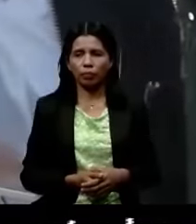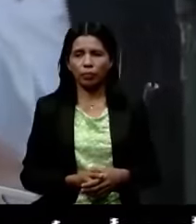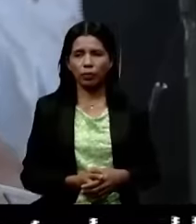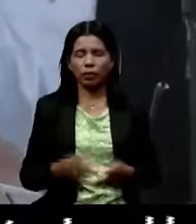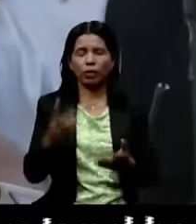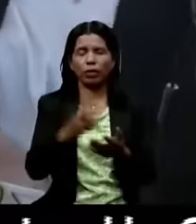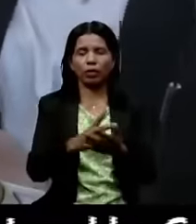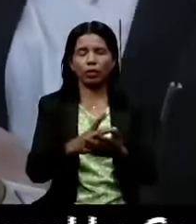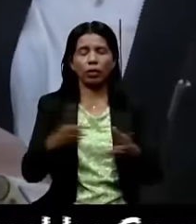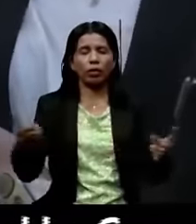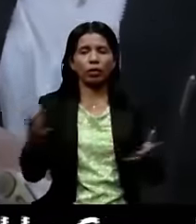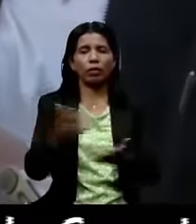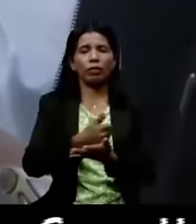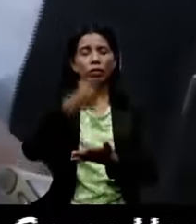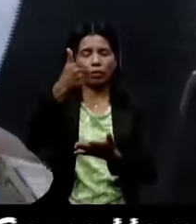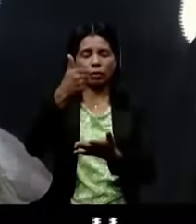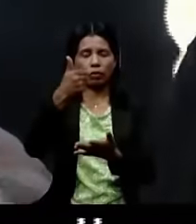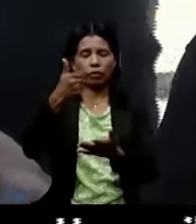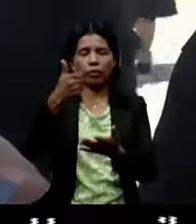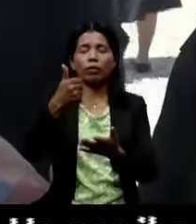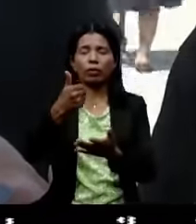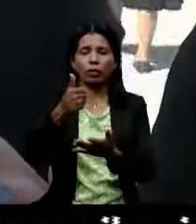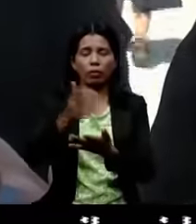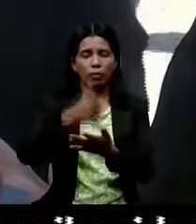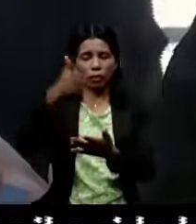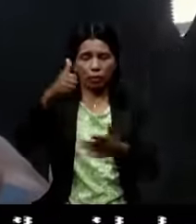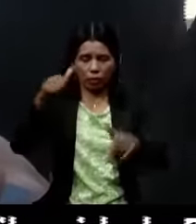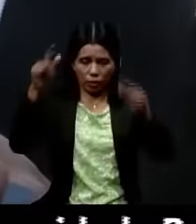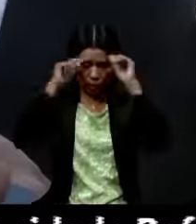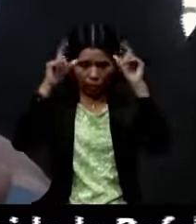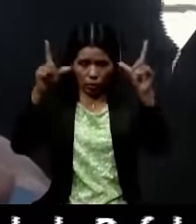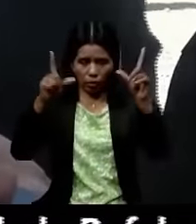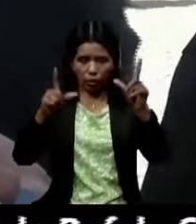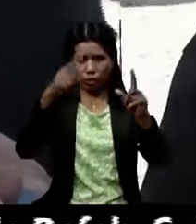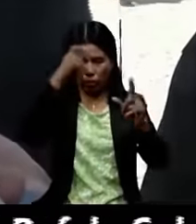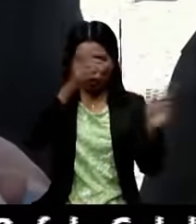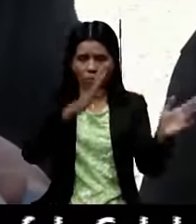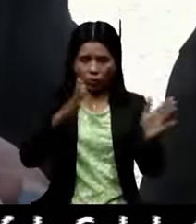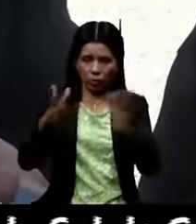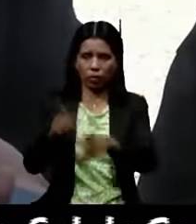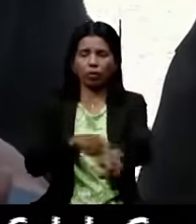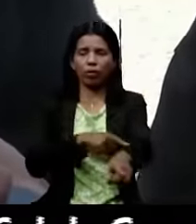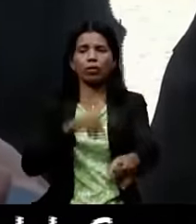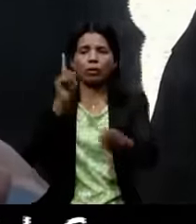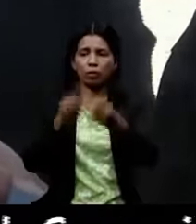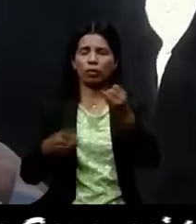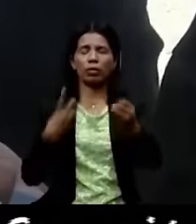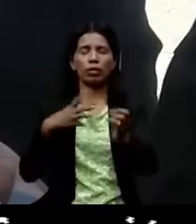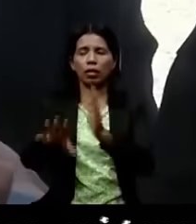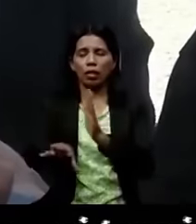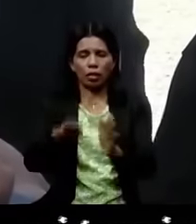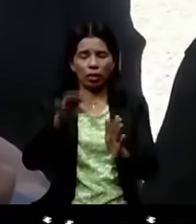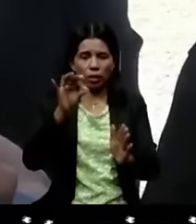vitória para povo Timor-Leste, vitória para Itahotu, tamba processo ne Naruk, ito ikus ita hetang duni